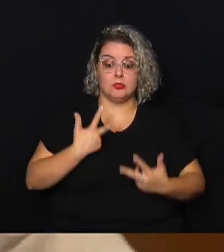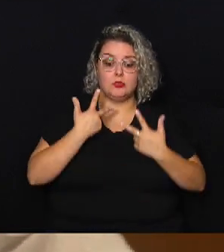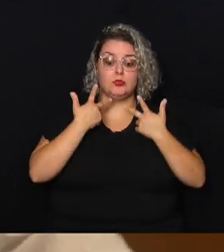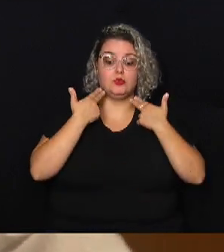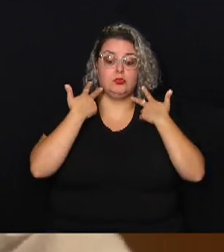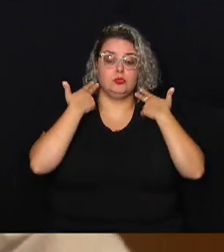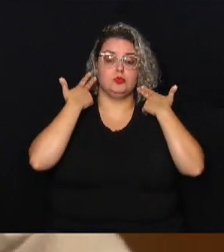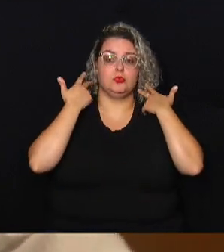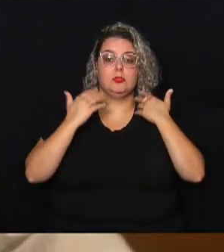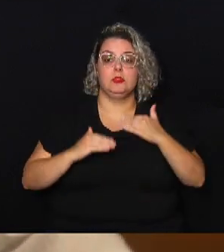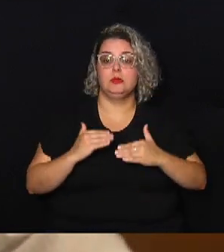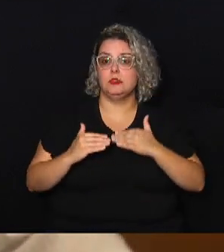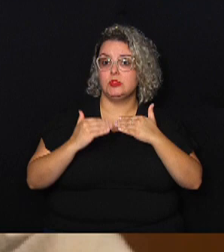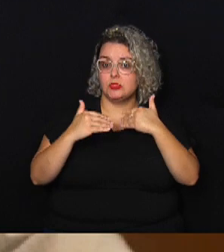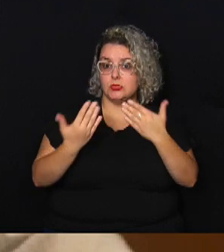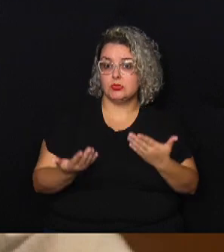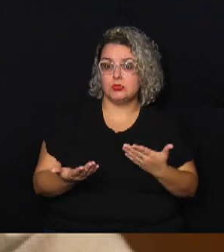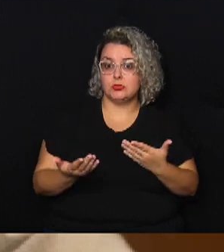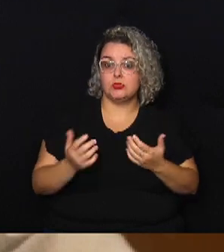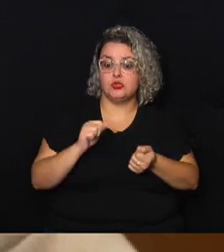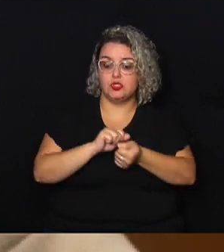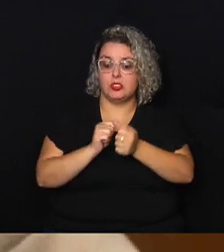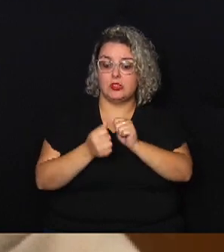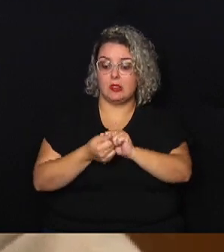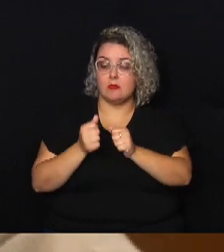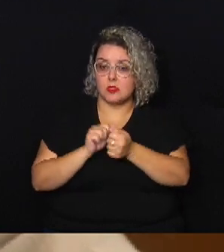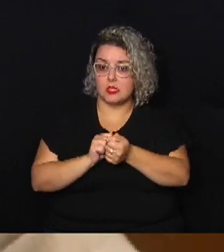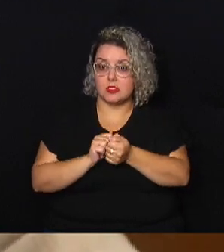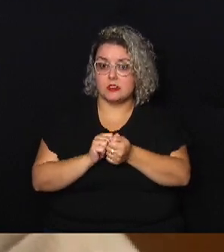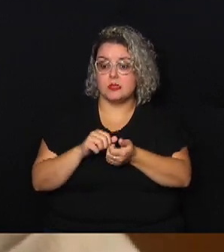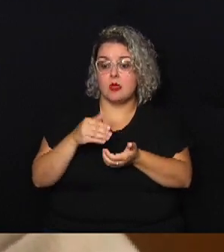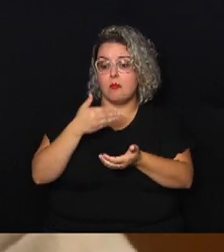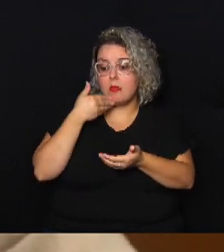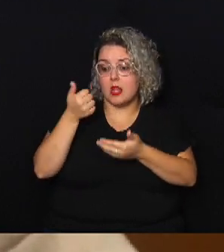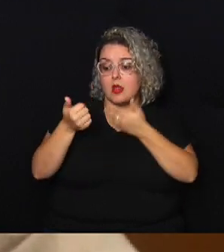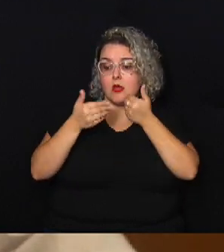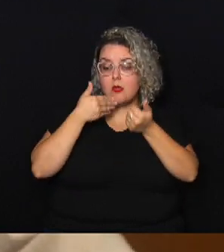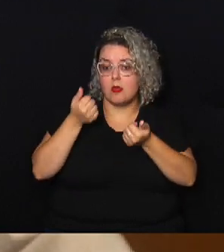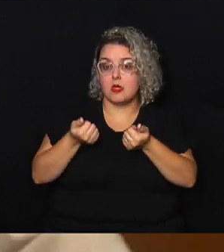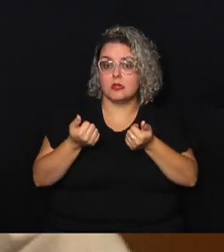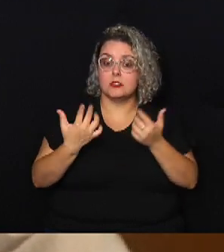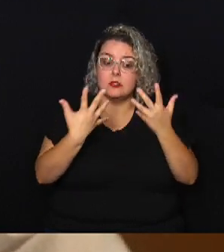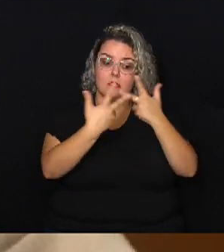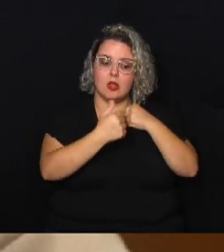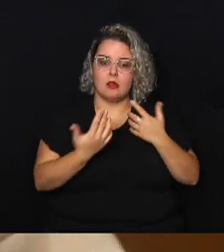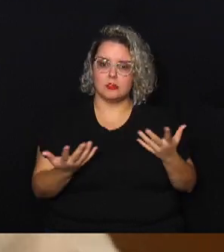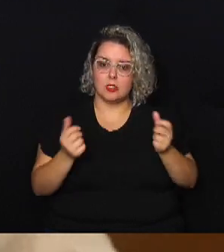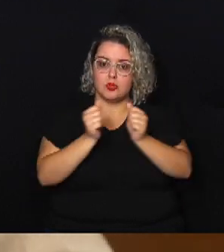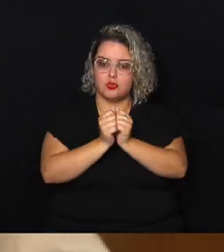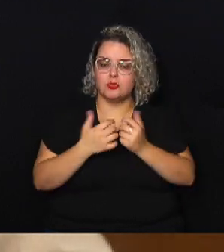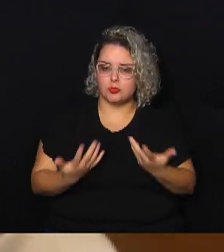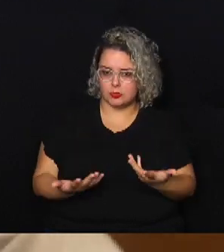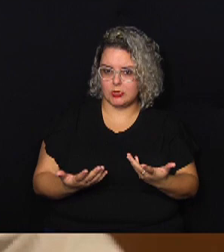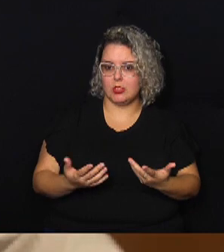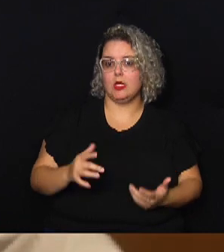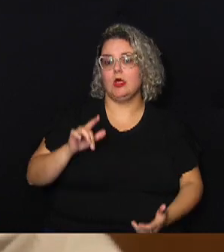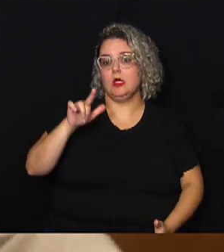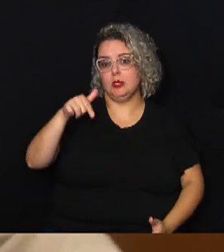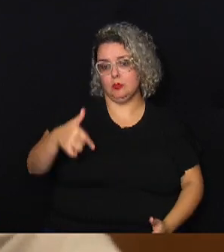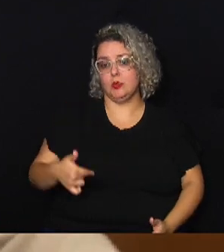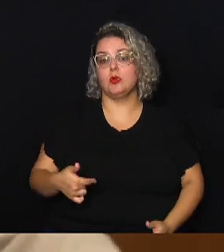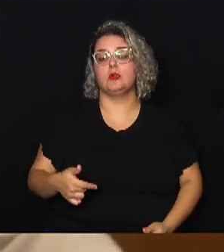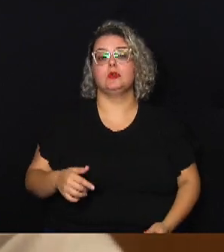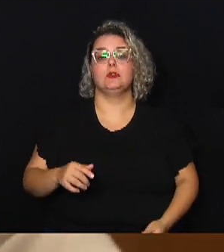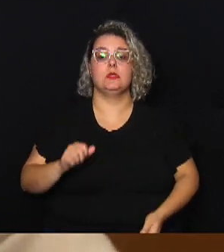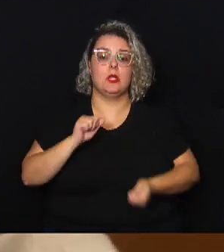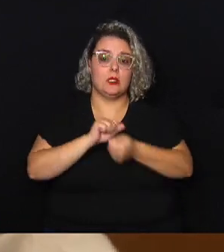essa parte de reparação. E depois que acabou a Segunda Guerra, começou, aproveitando essas técnicas de